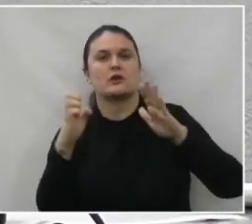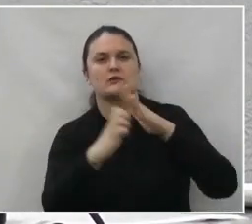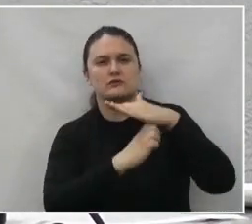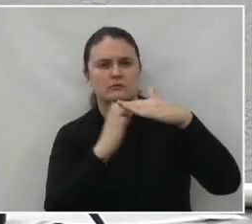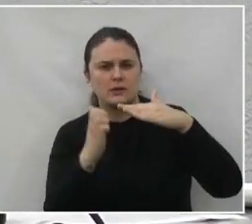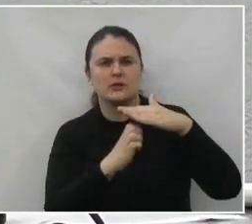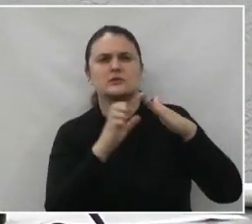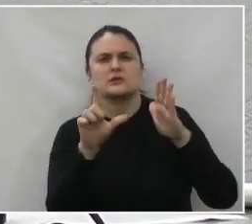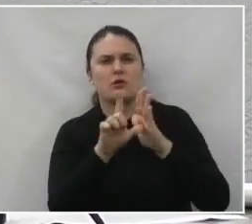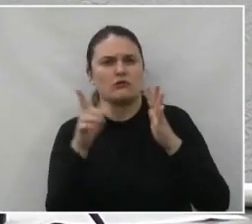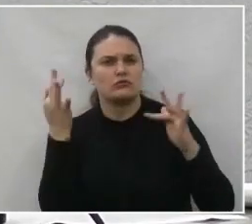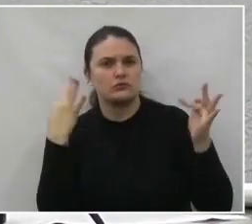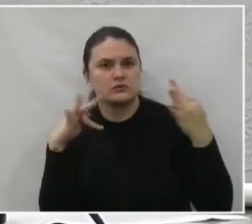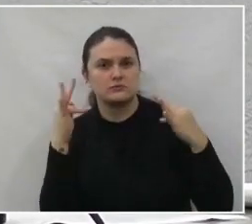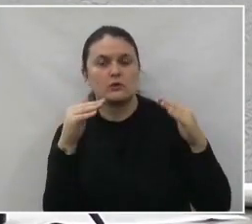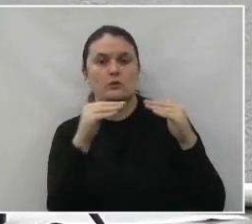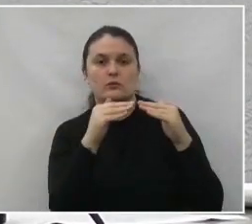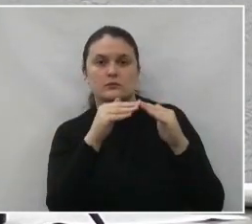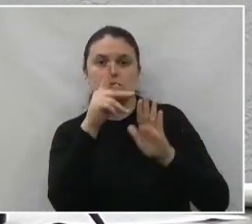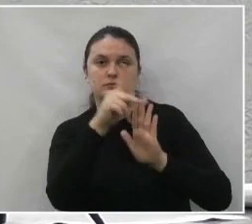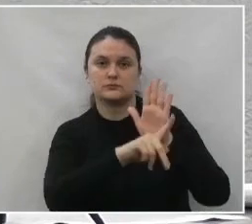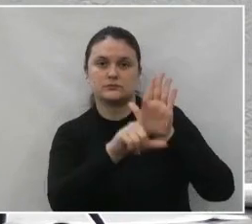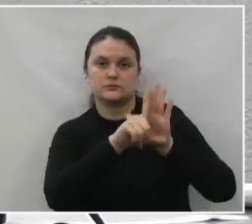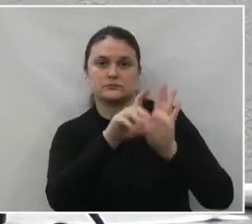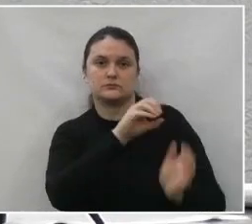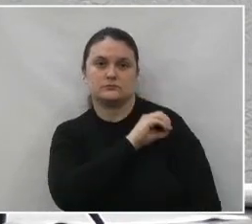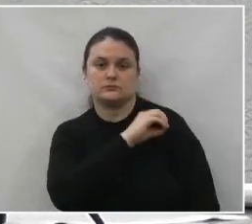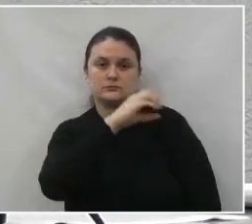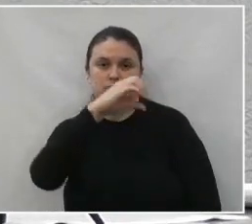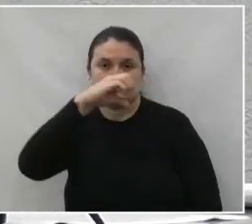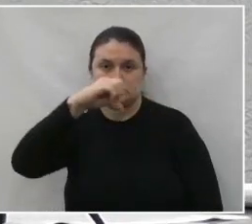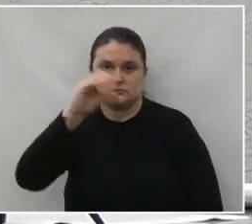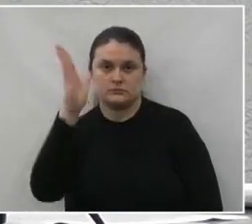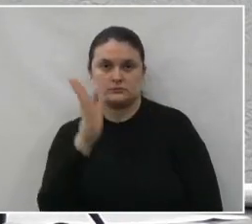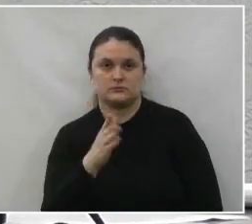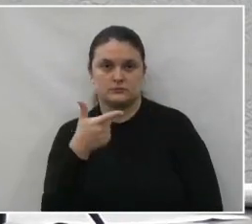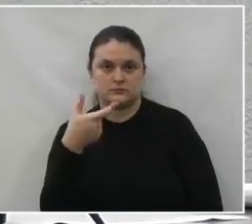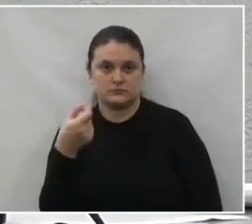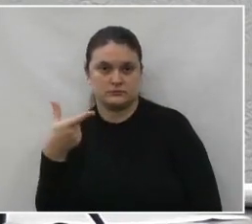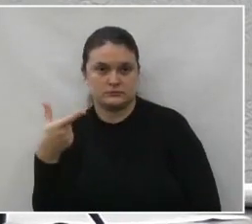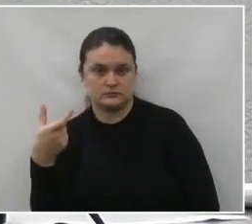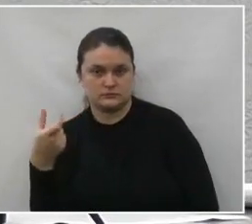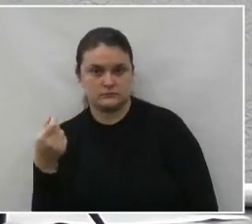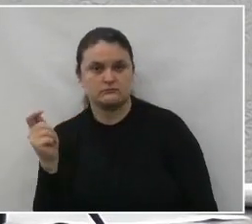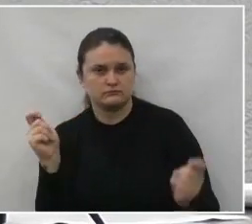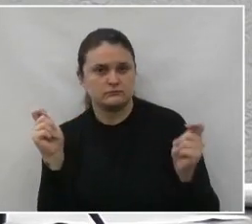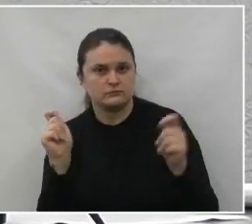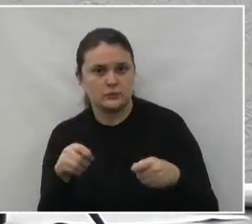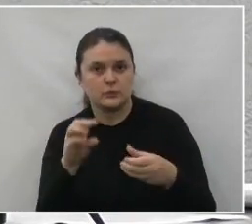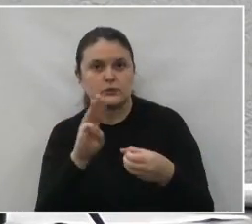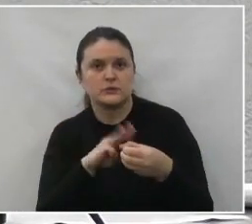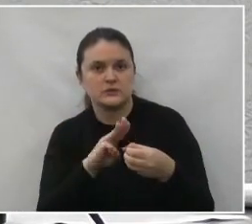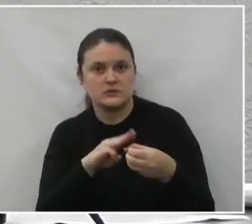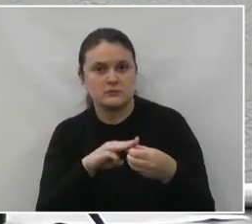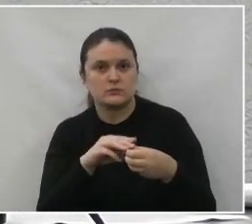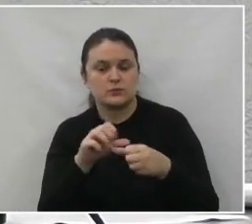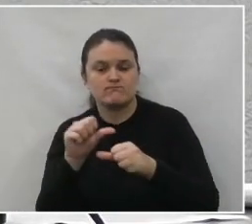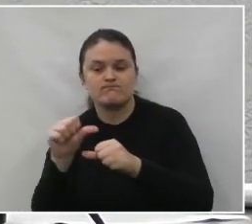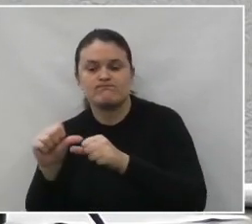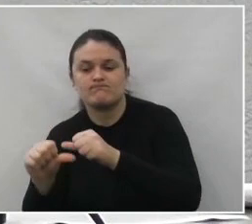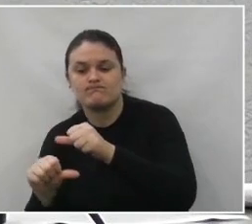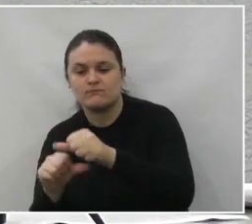Turismo, favorável ao projeto de lei ordinária número 9/2020. Autoriza o município a transferir